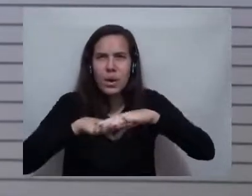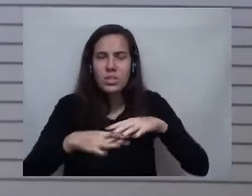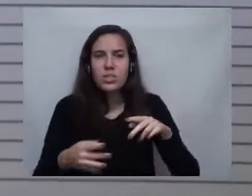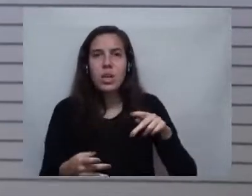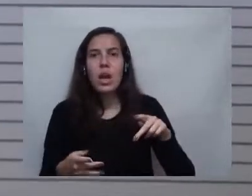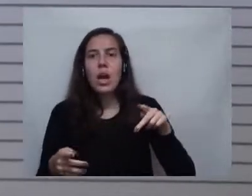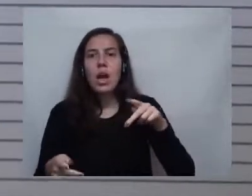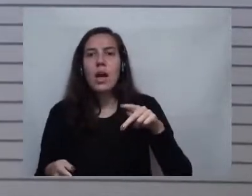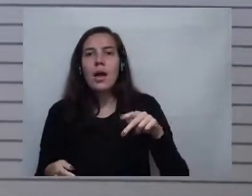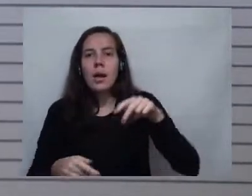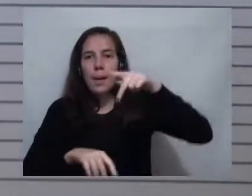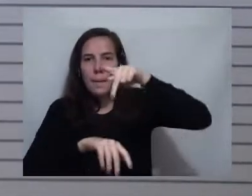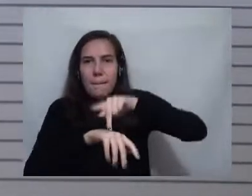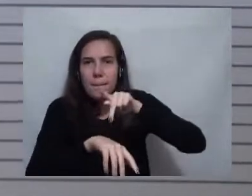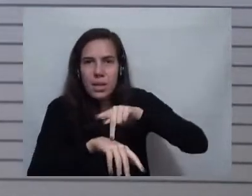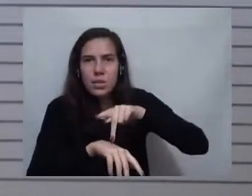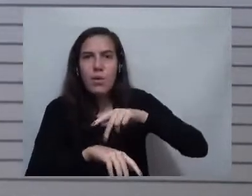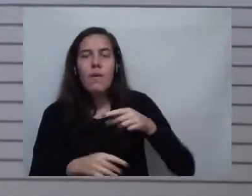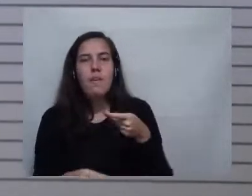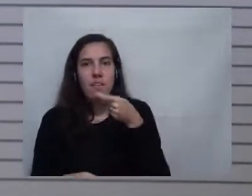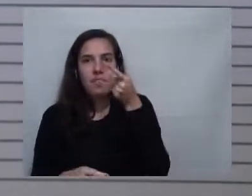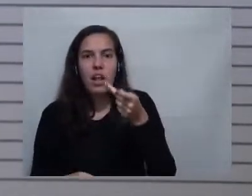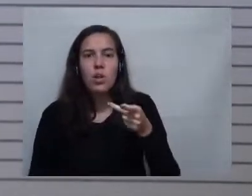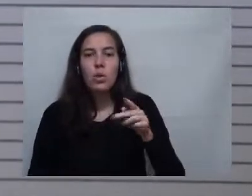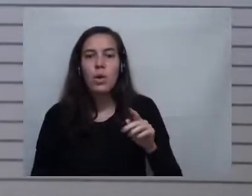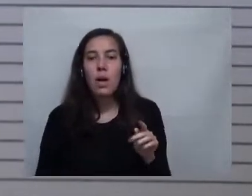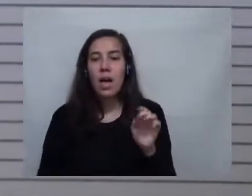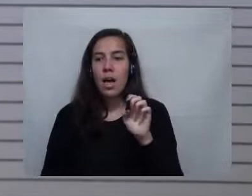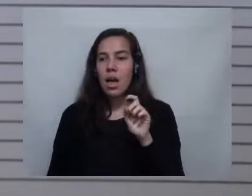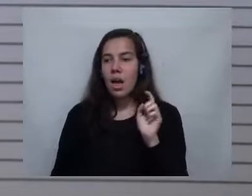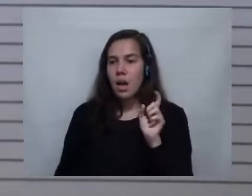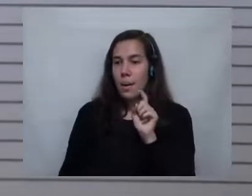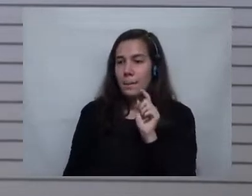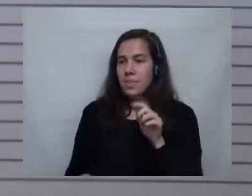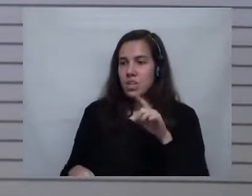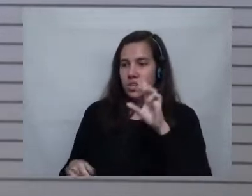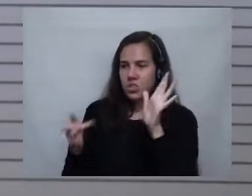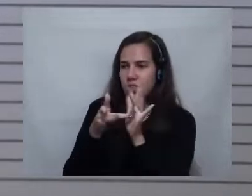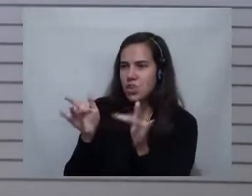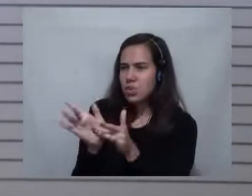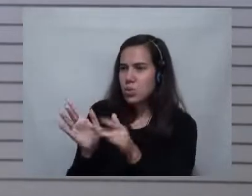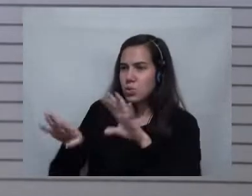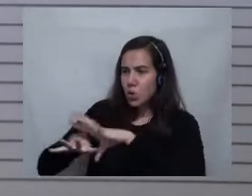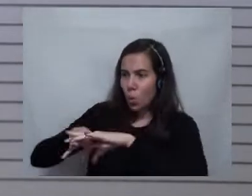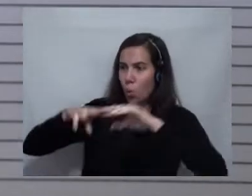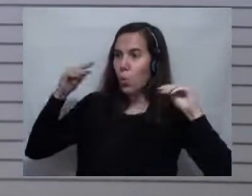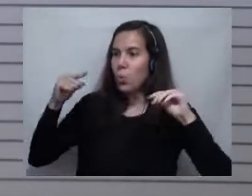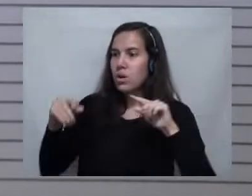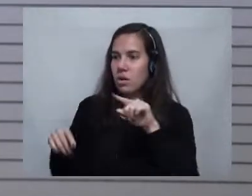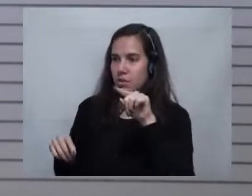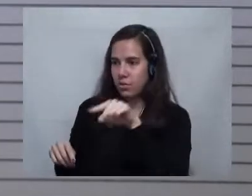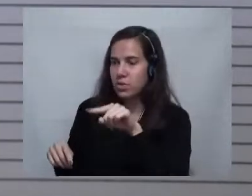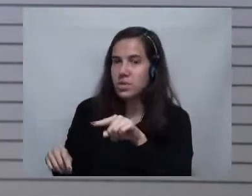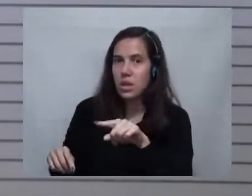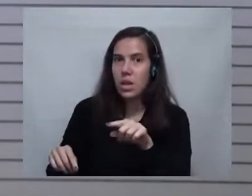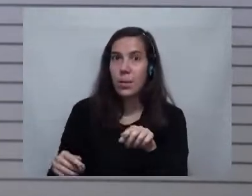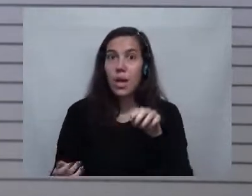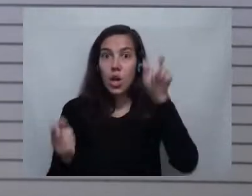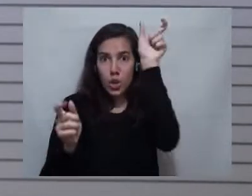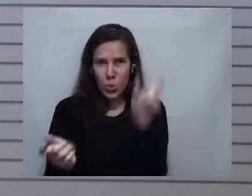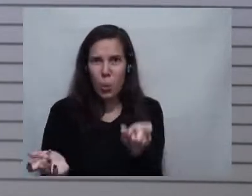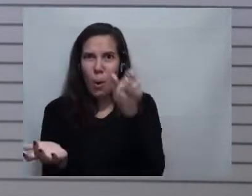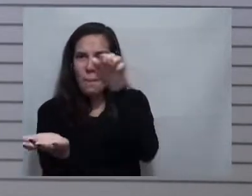teu leito ele mediatamente se levantou viram no todos os habitantes de lida e sarona